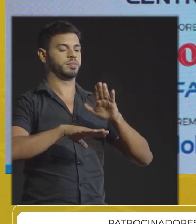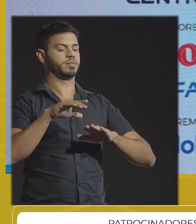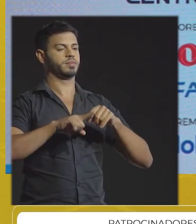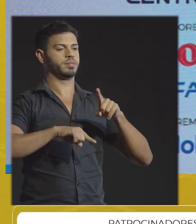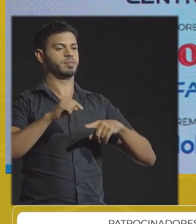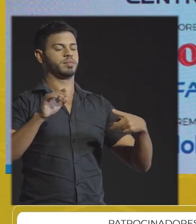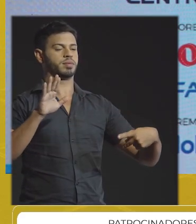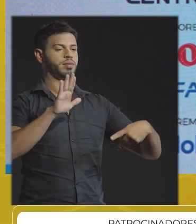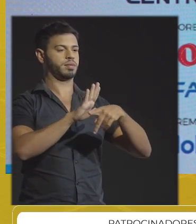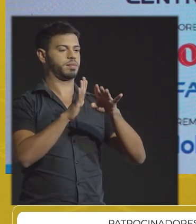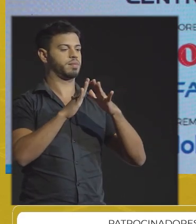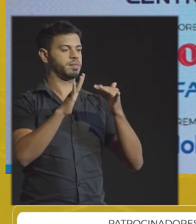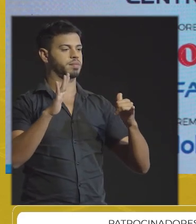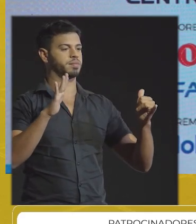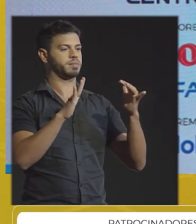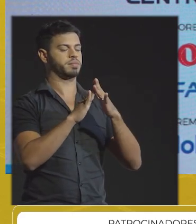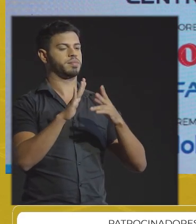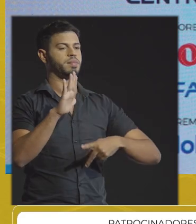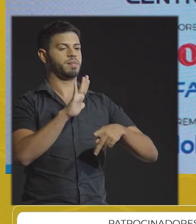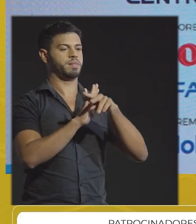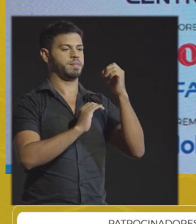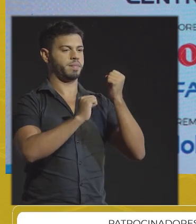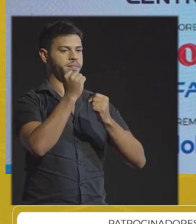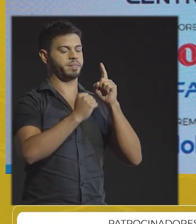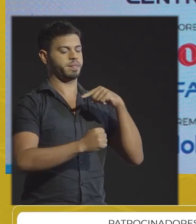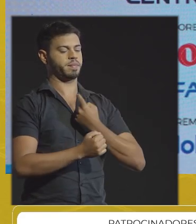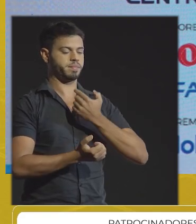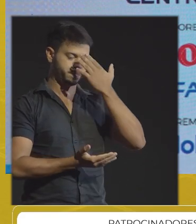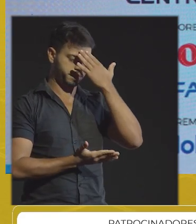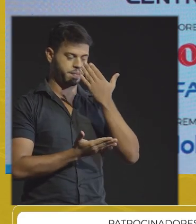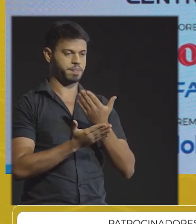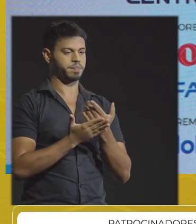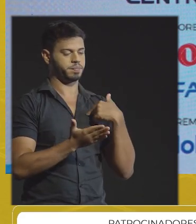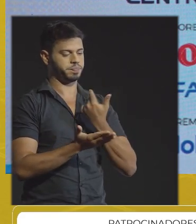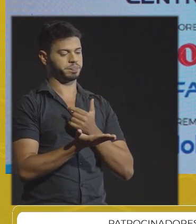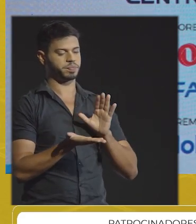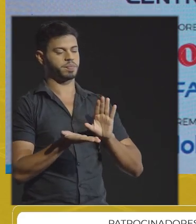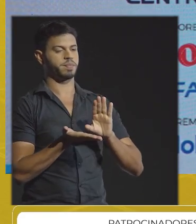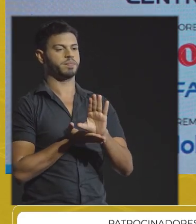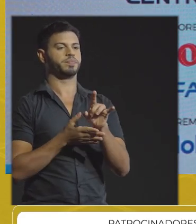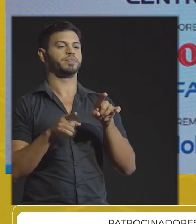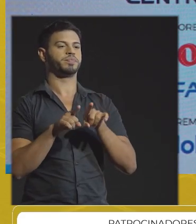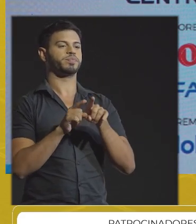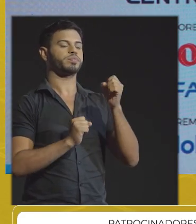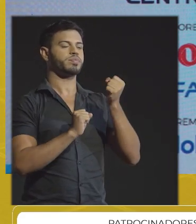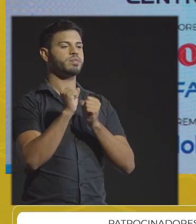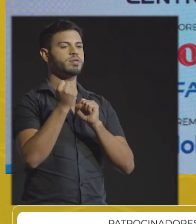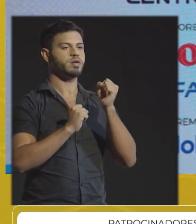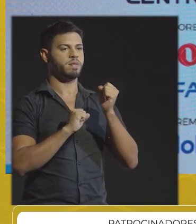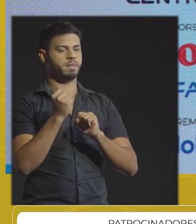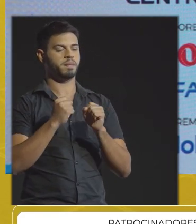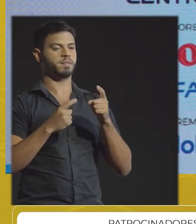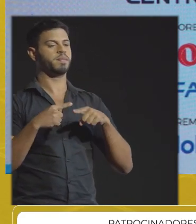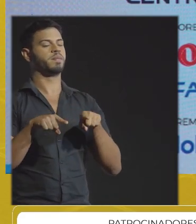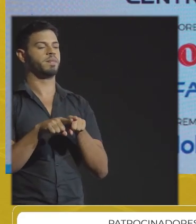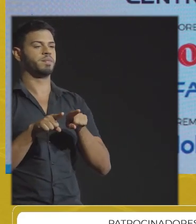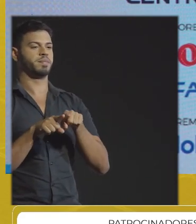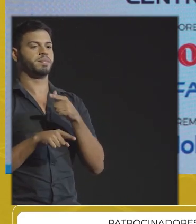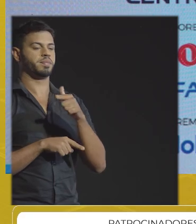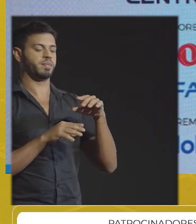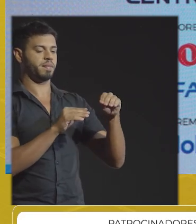usinas próprias né a gente acredita tanto nesse setor que investe em usinas né no modelo